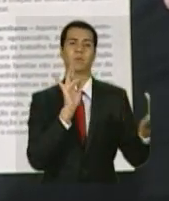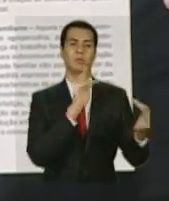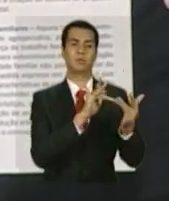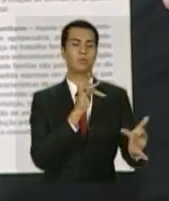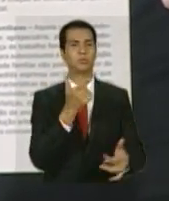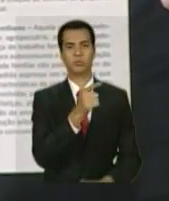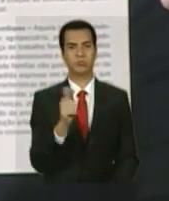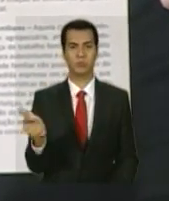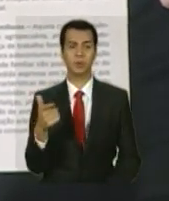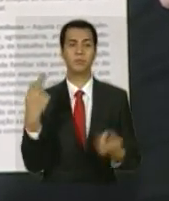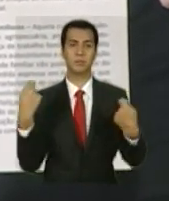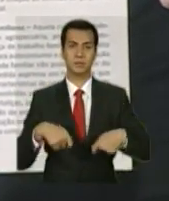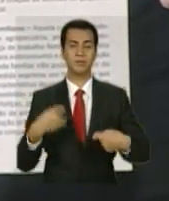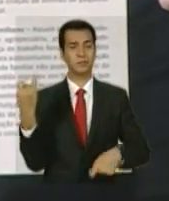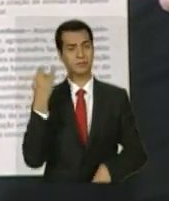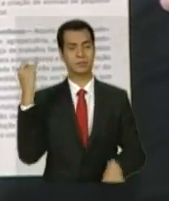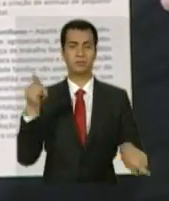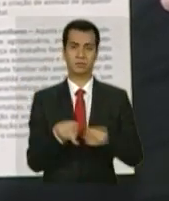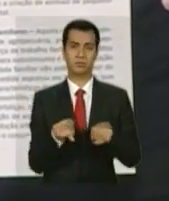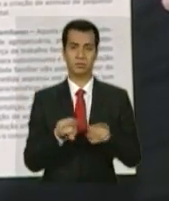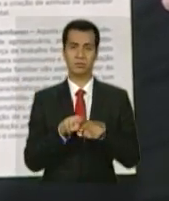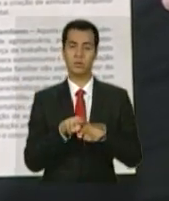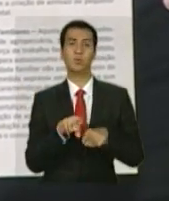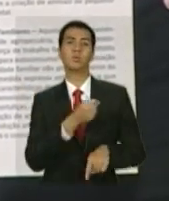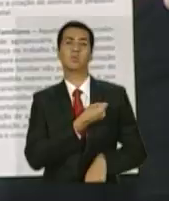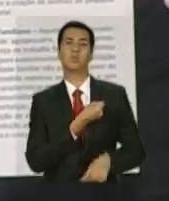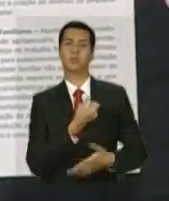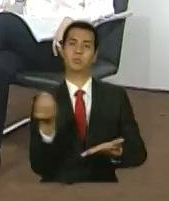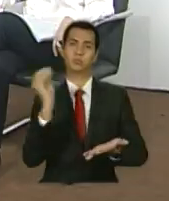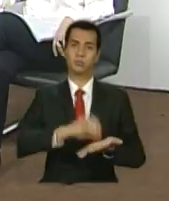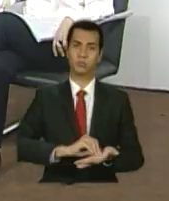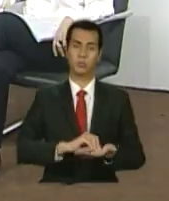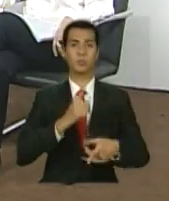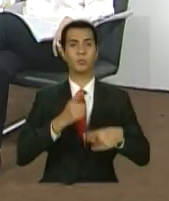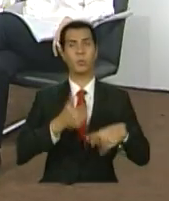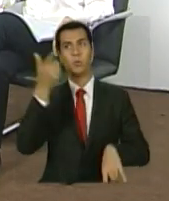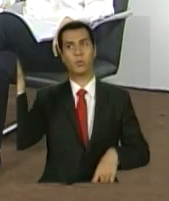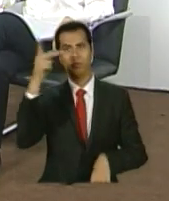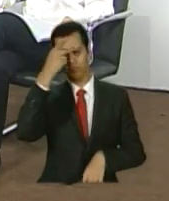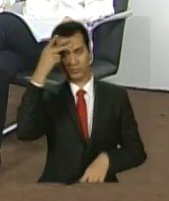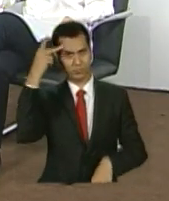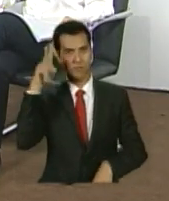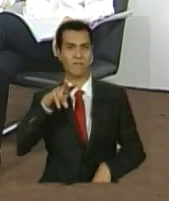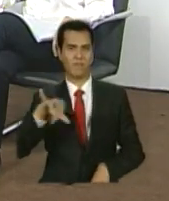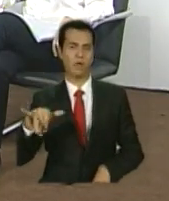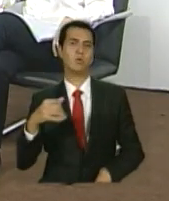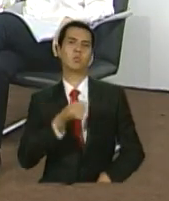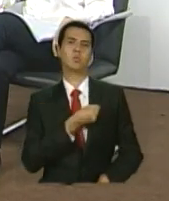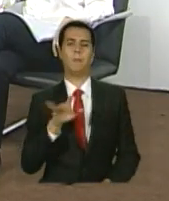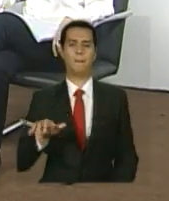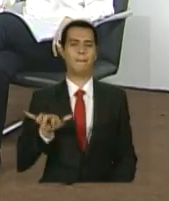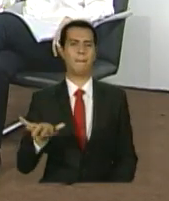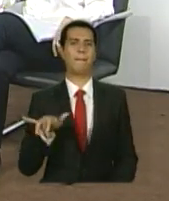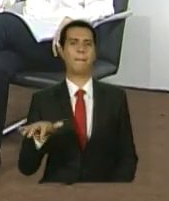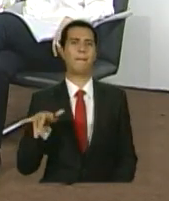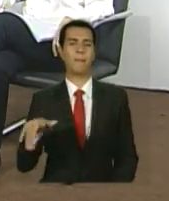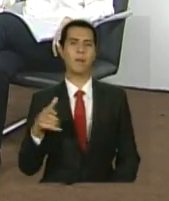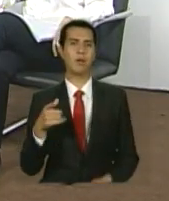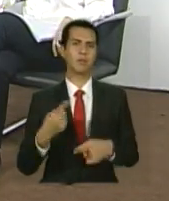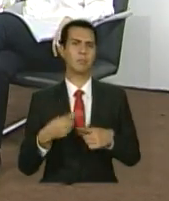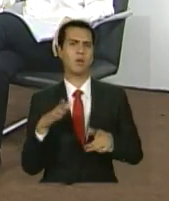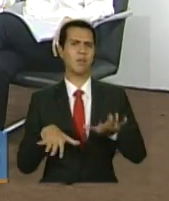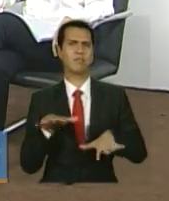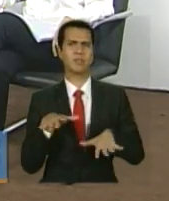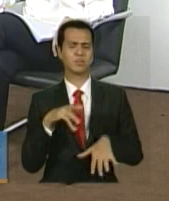ele escreva o código, porque pode ser uma outra pessoa que vai digitar, pode não compreender a letra, pode